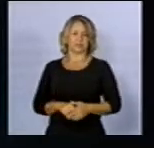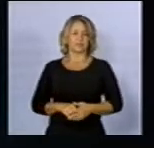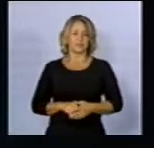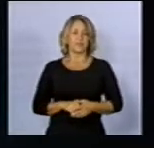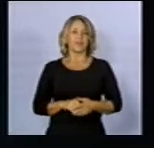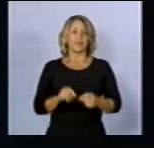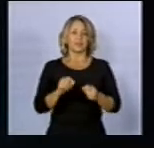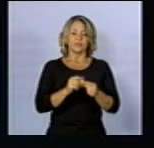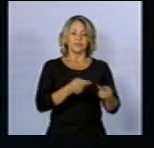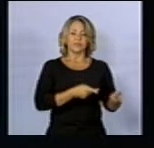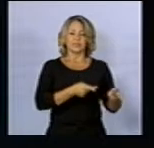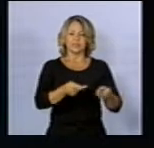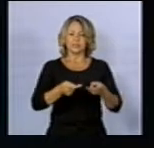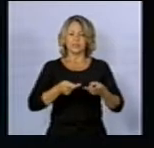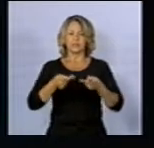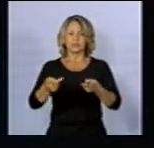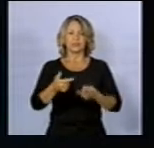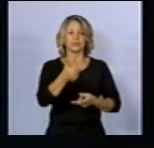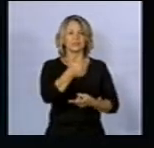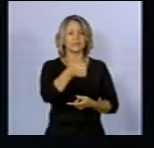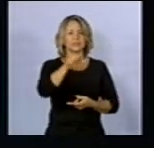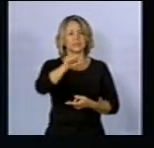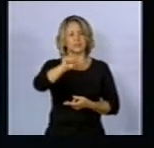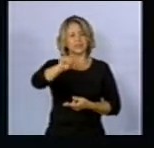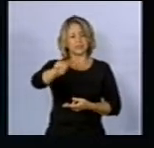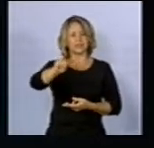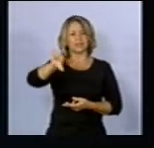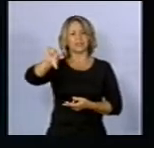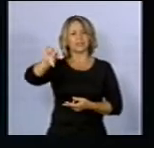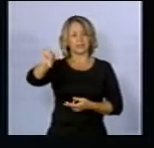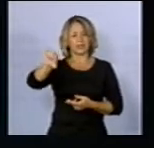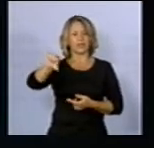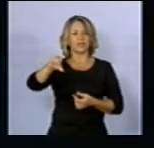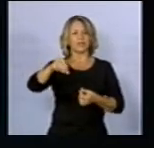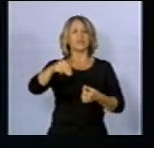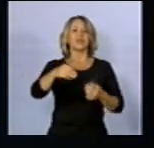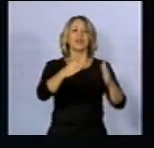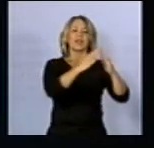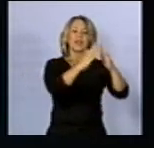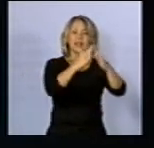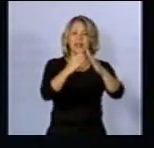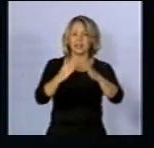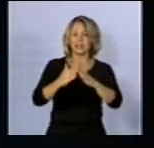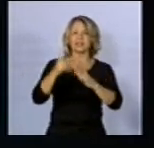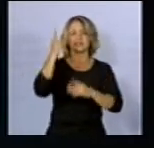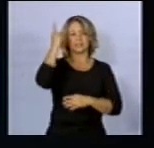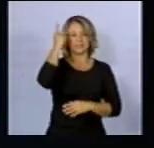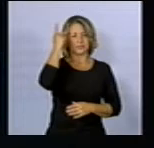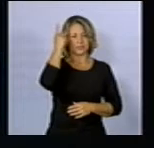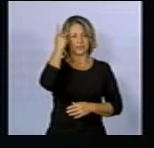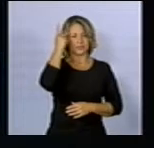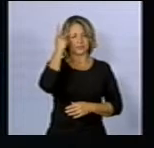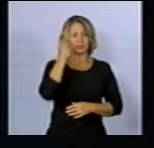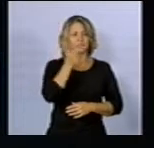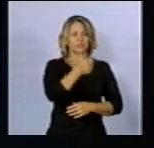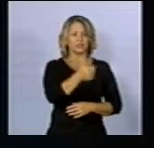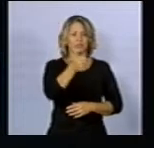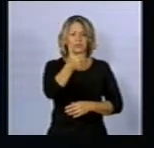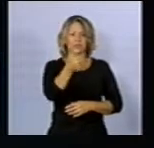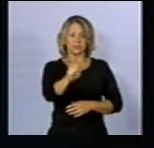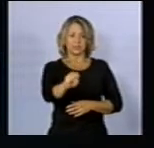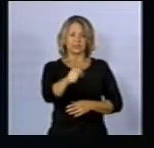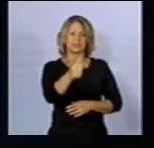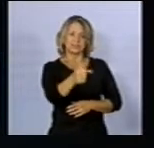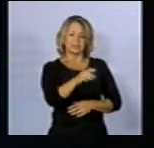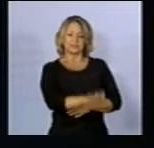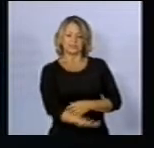Foram visitados 289 domicílios no município de São Paulo, 187 de